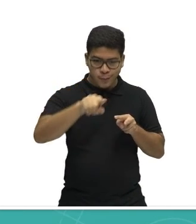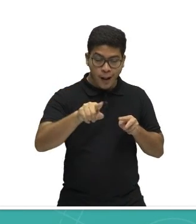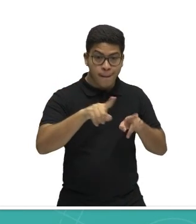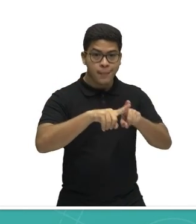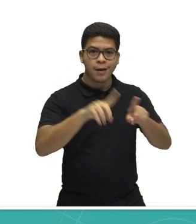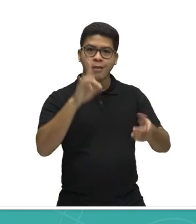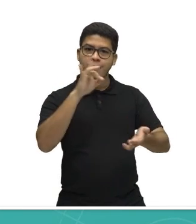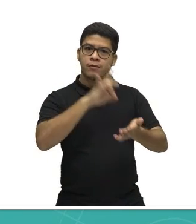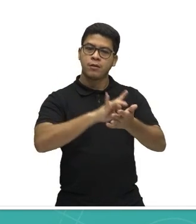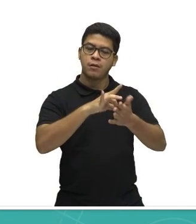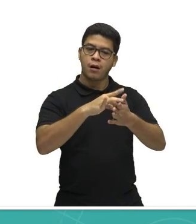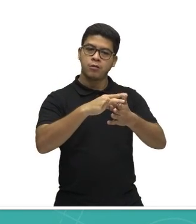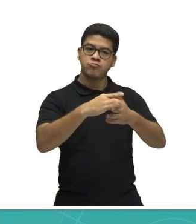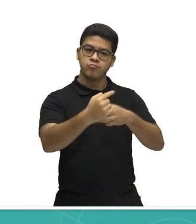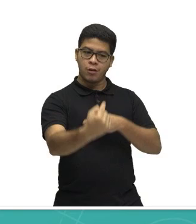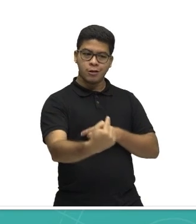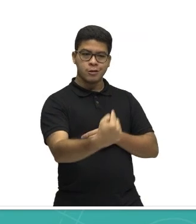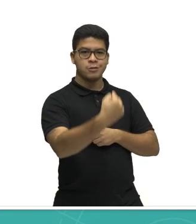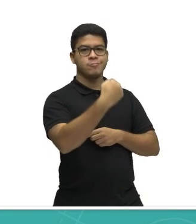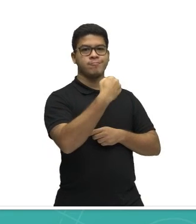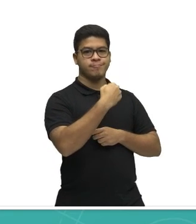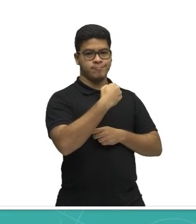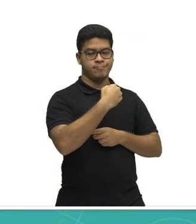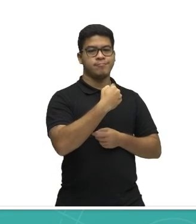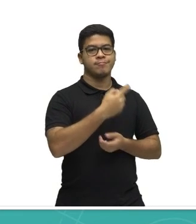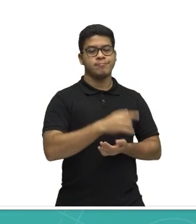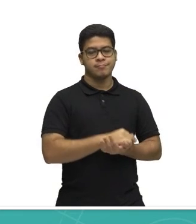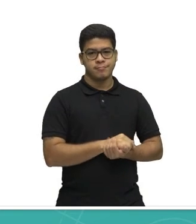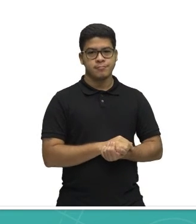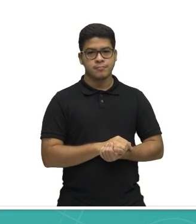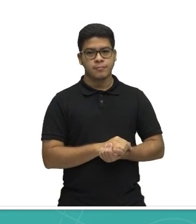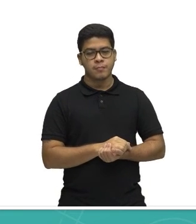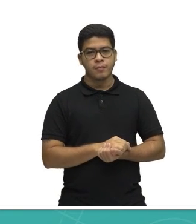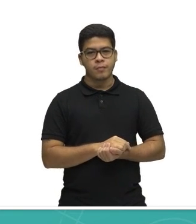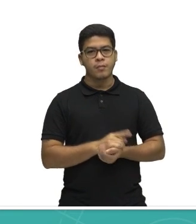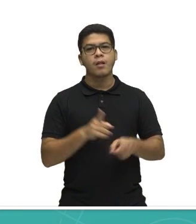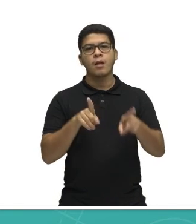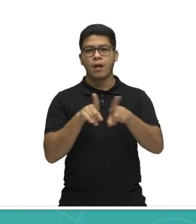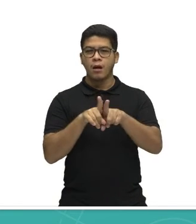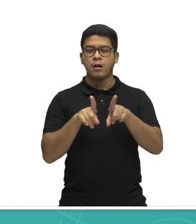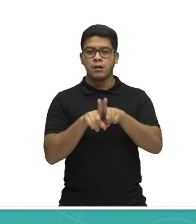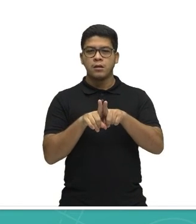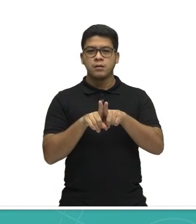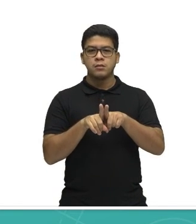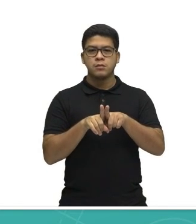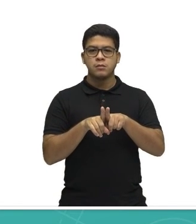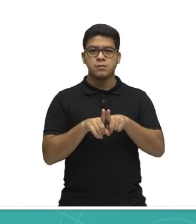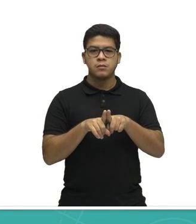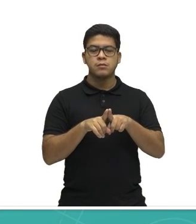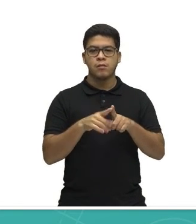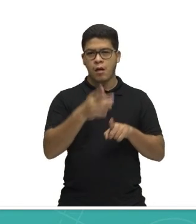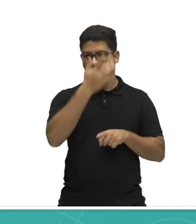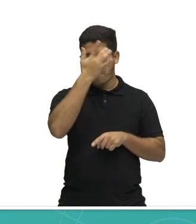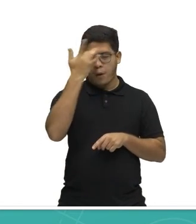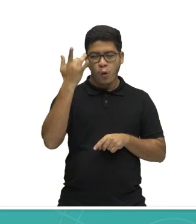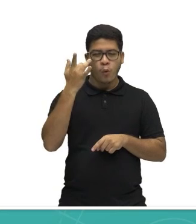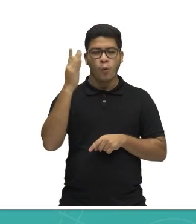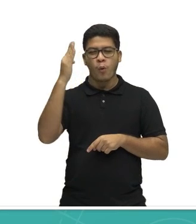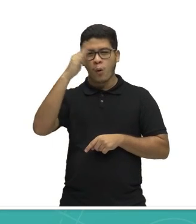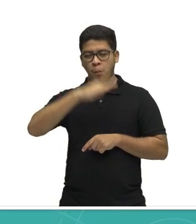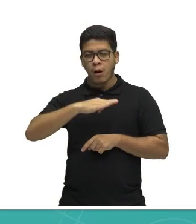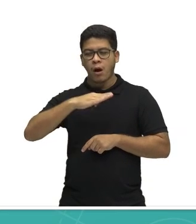ao contrário. E também ele espanta todos aqueles depredadores da floresta, aqueles